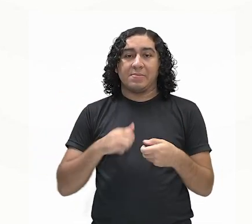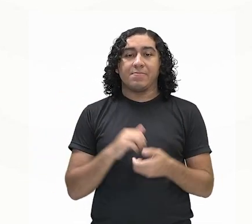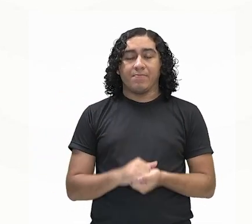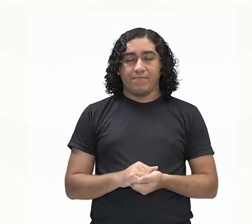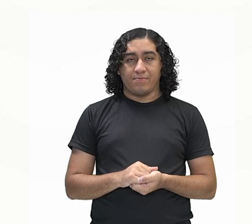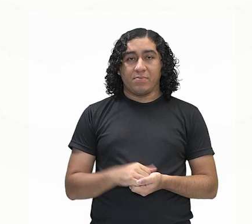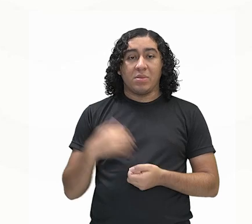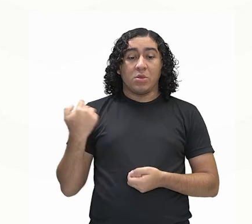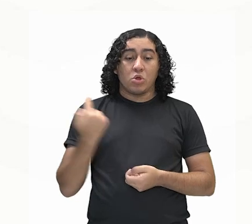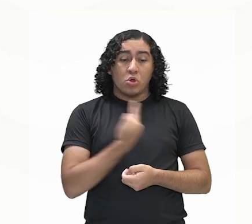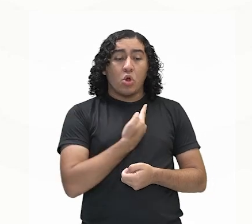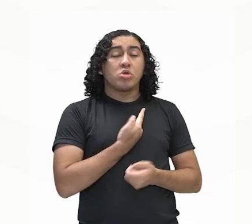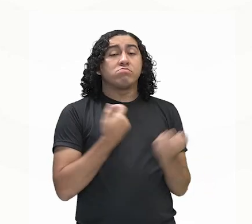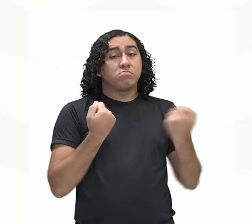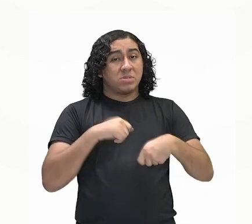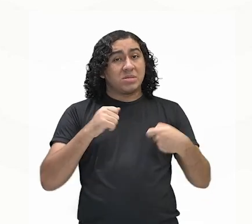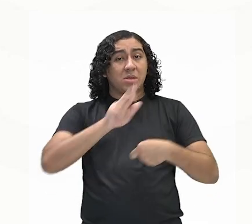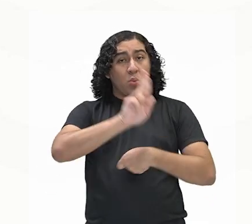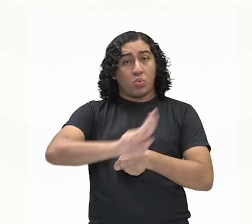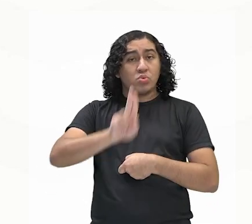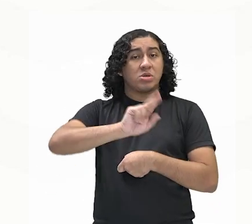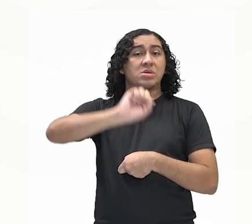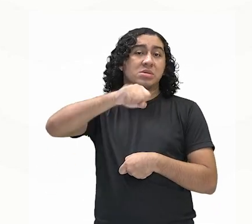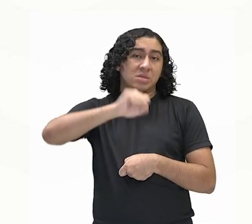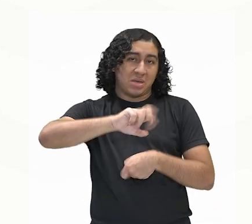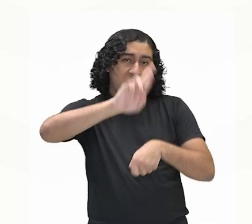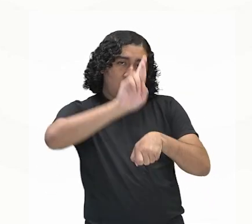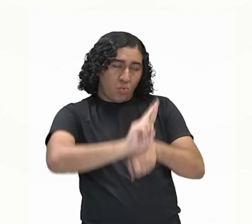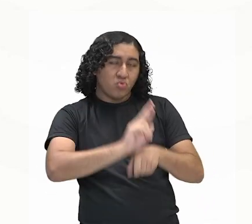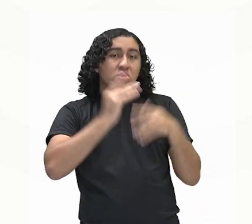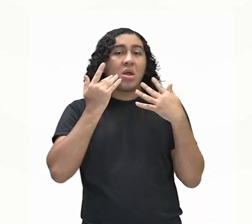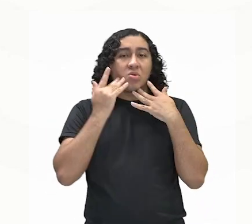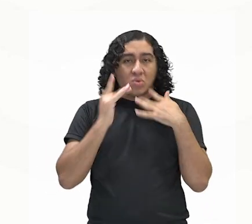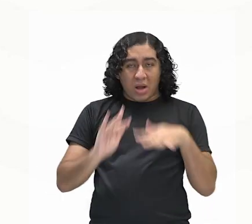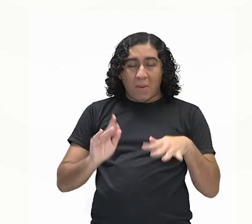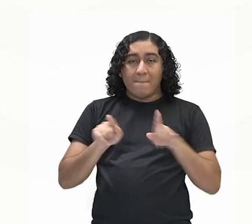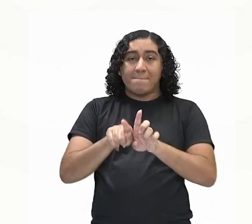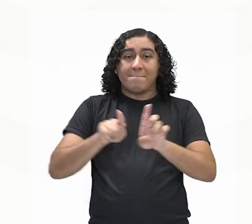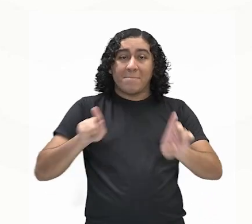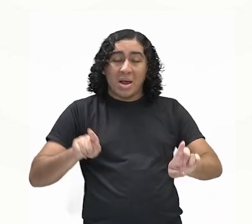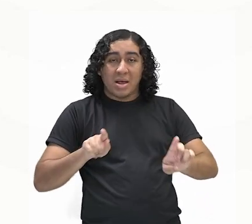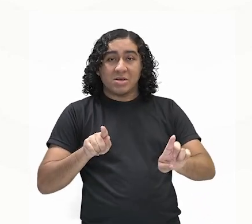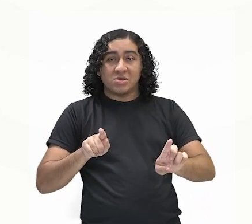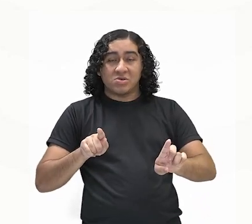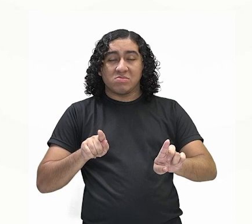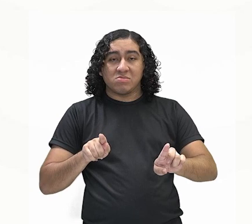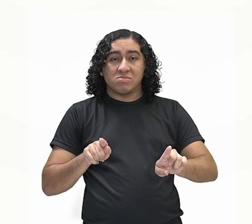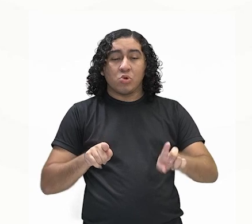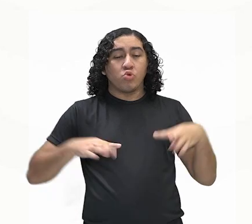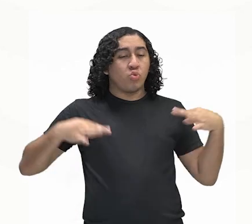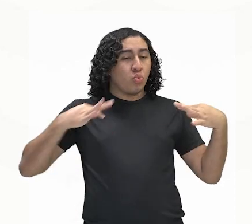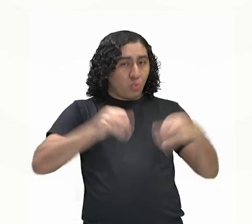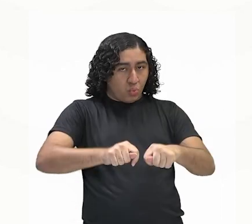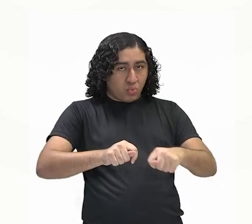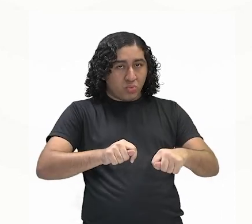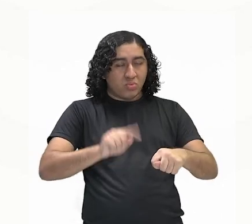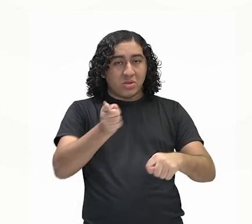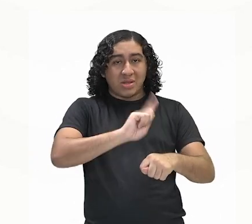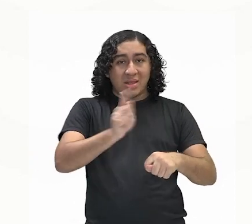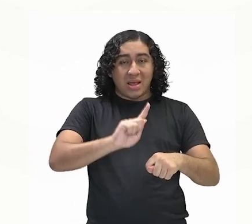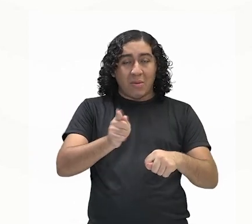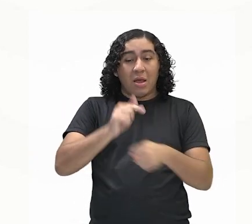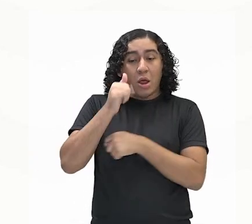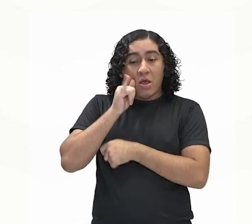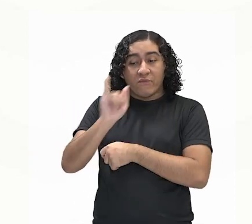precisa utilizar, os recursos naturais de forma que não venha a faltar para as gerações